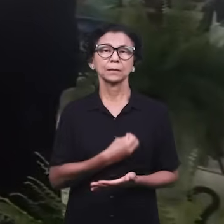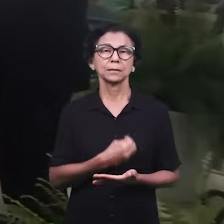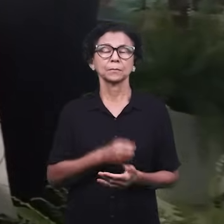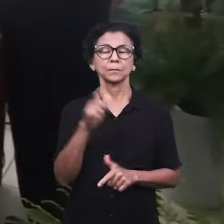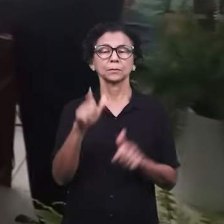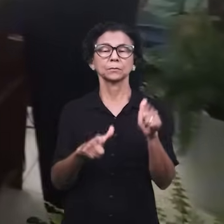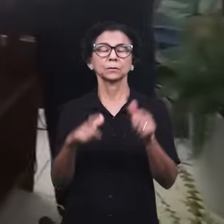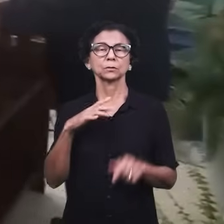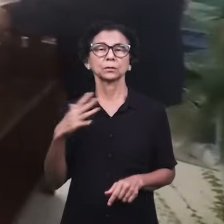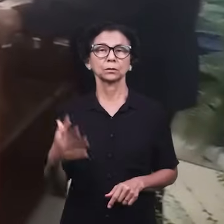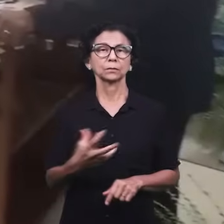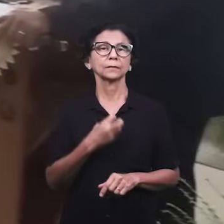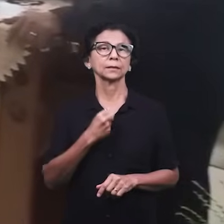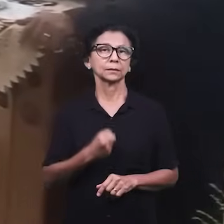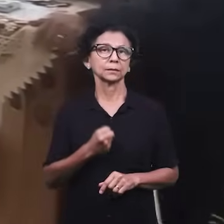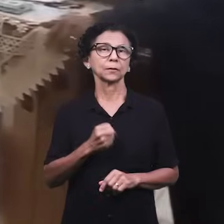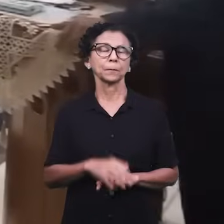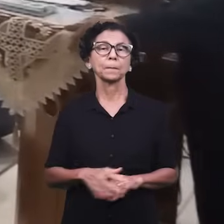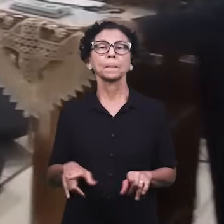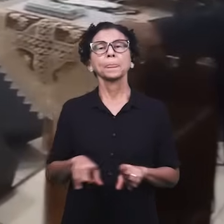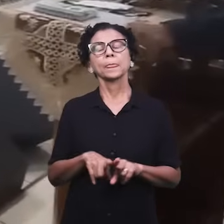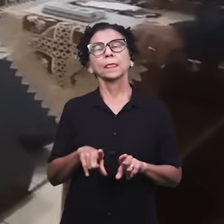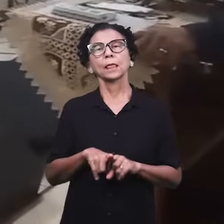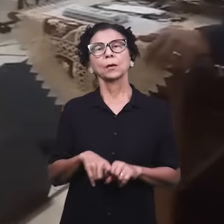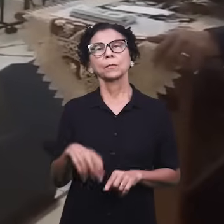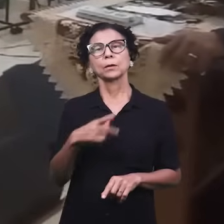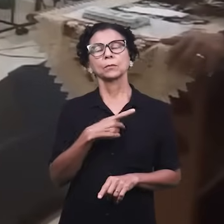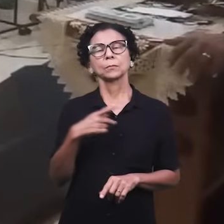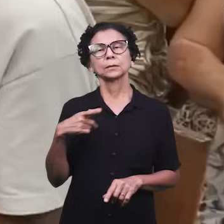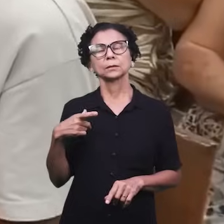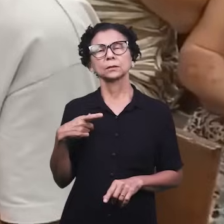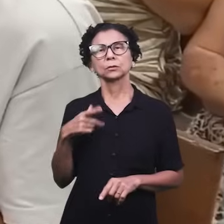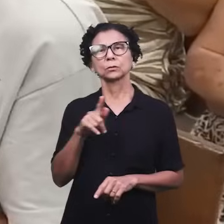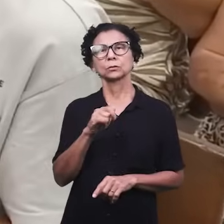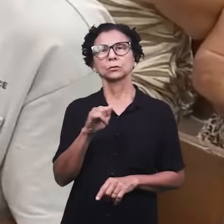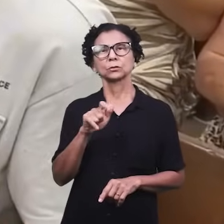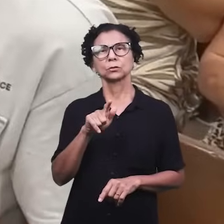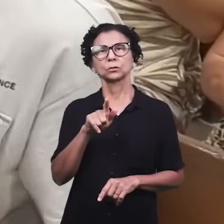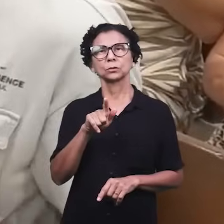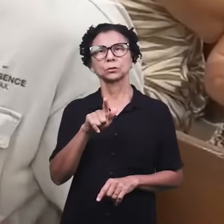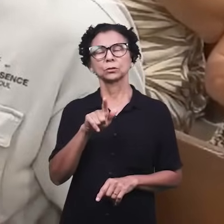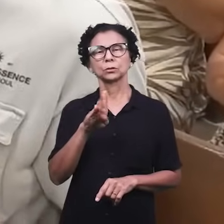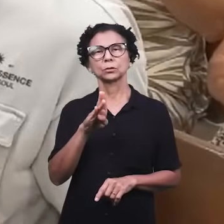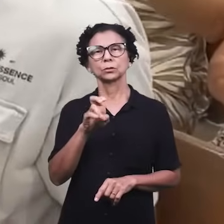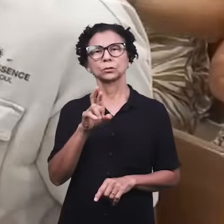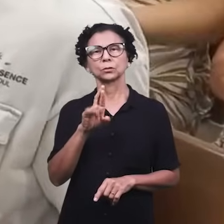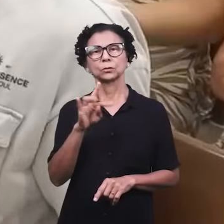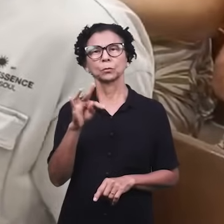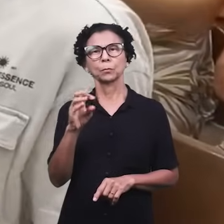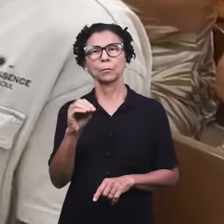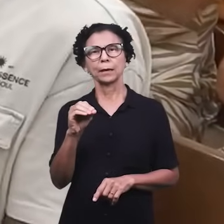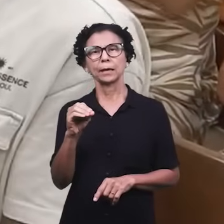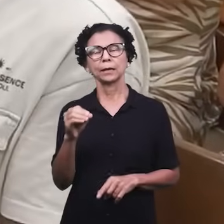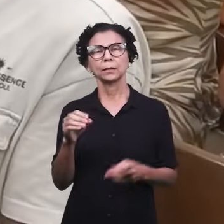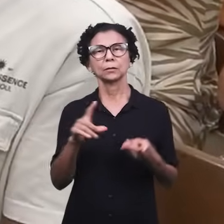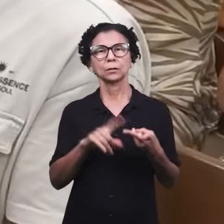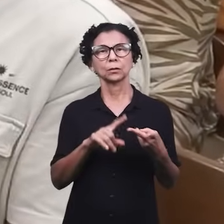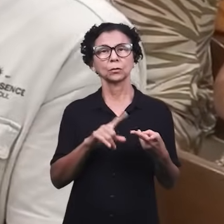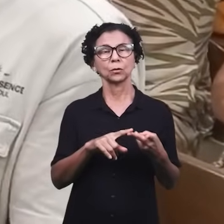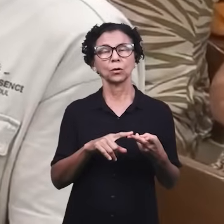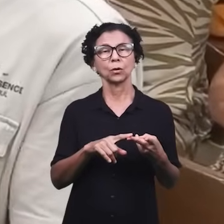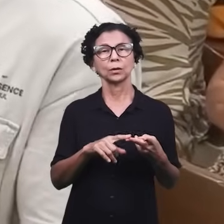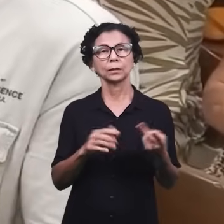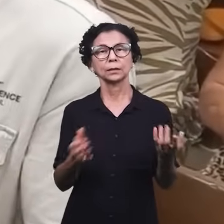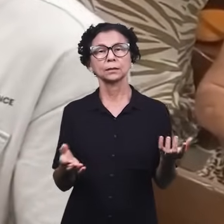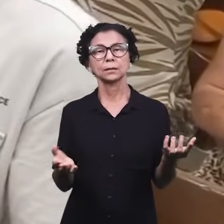de ministérios. O pastor Gilberto passou o governo das ICM Coqueiral e Loteamento para o pastor Geisel. Agora